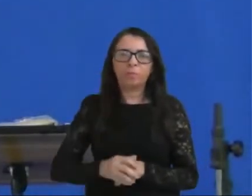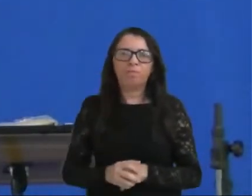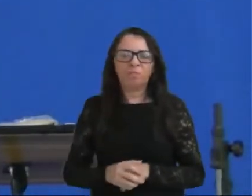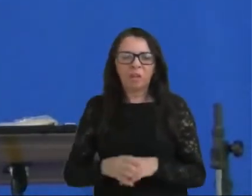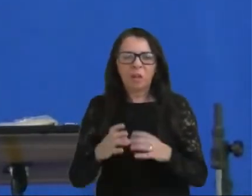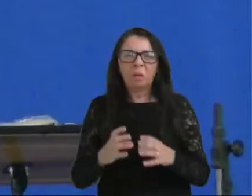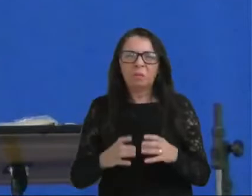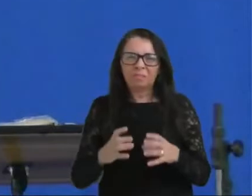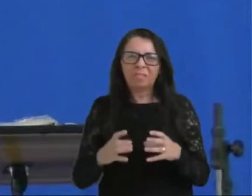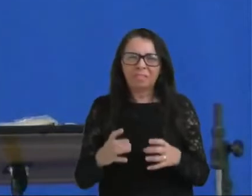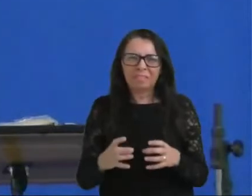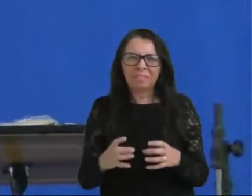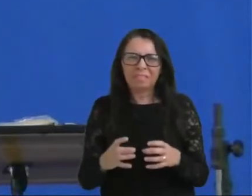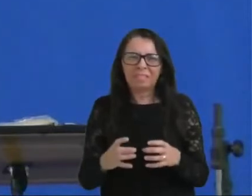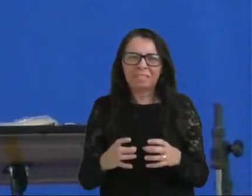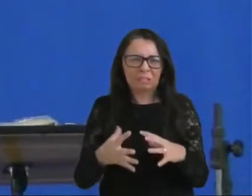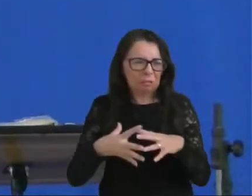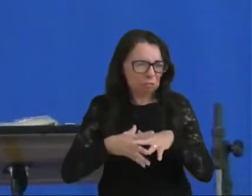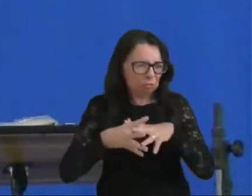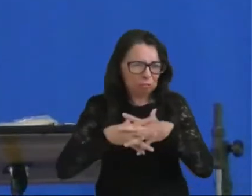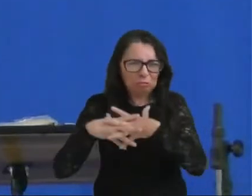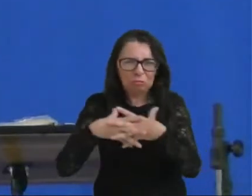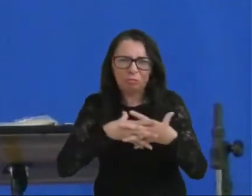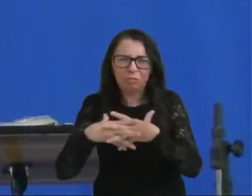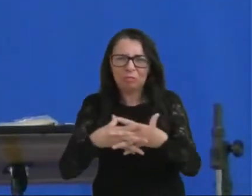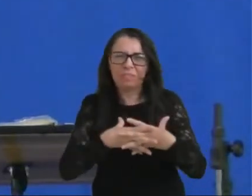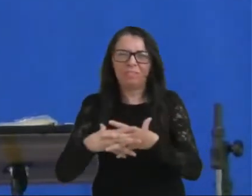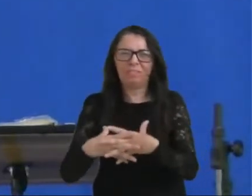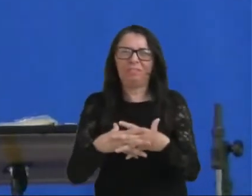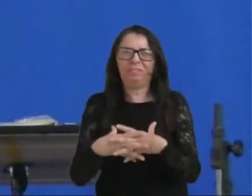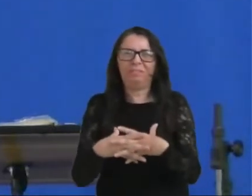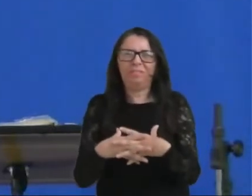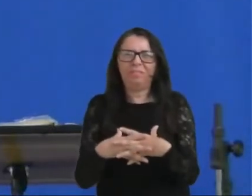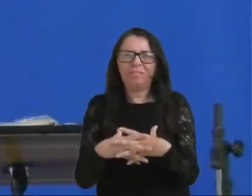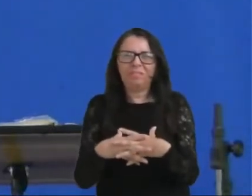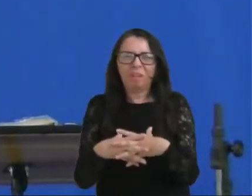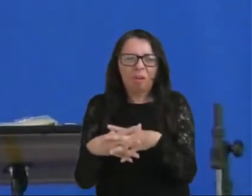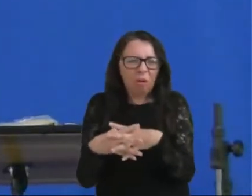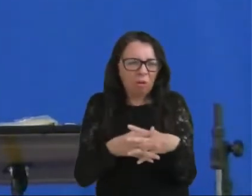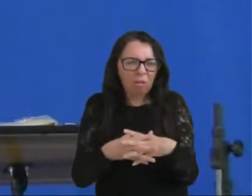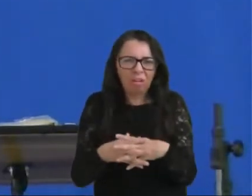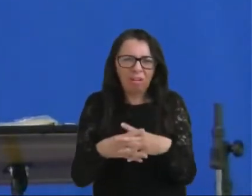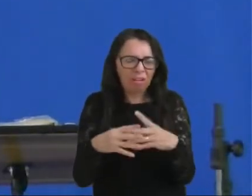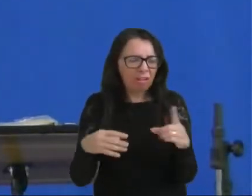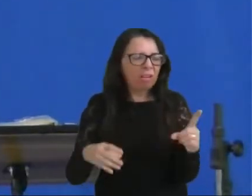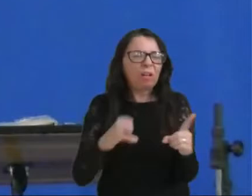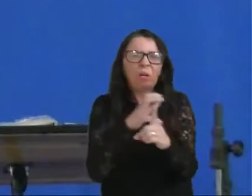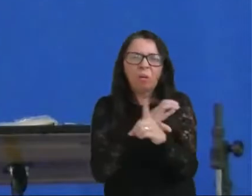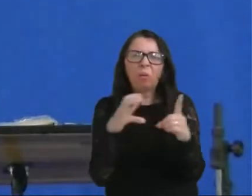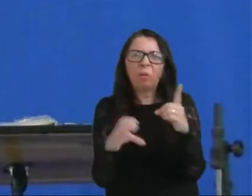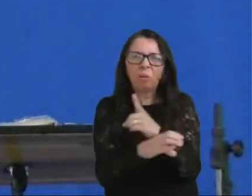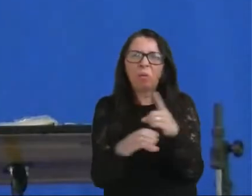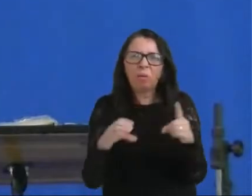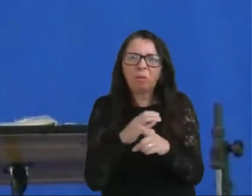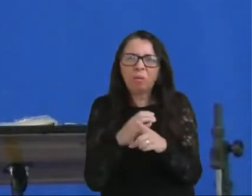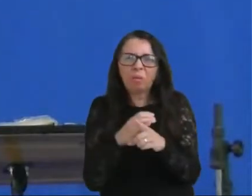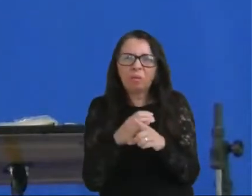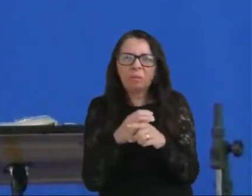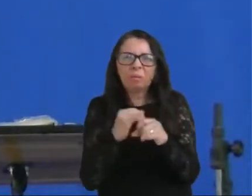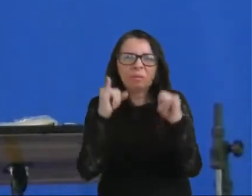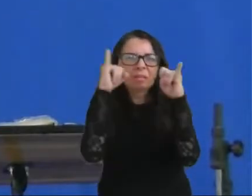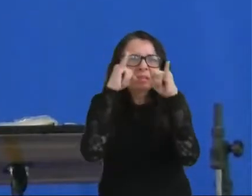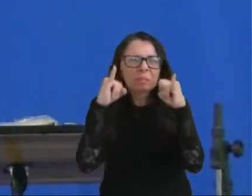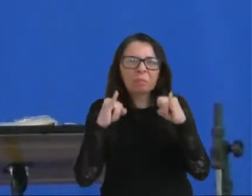complicada. Ali tinha o centro do culto a Diana, a deusa Diana, a deusa dos